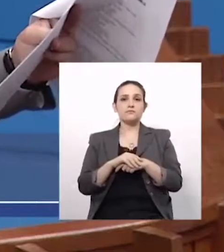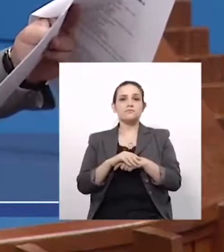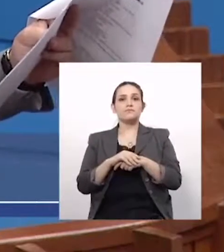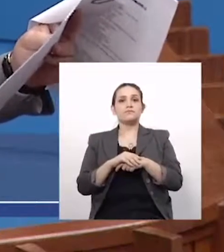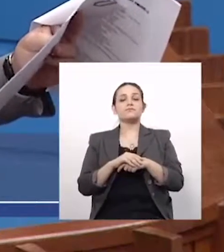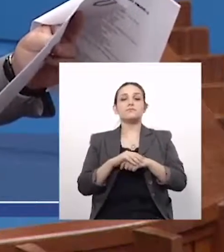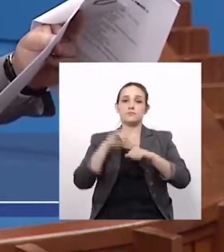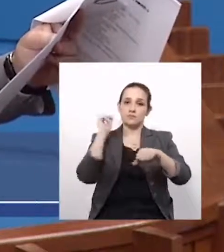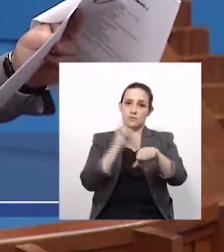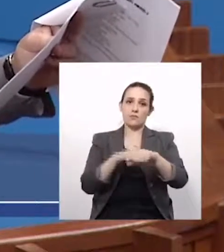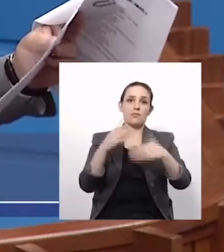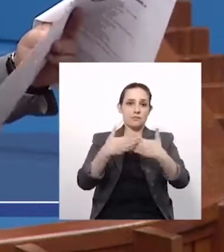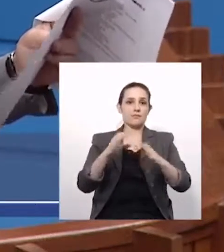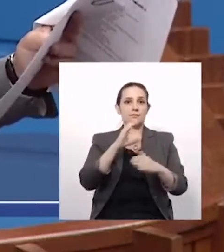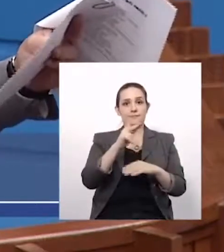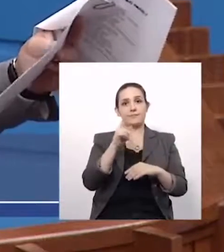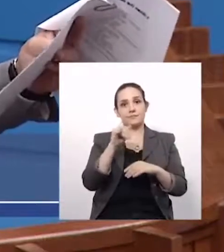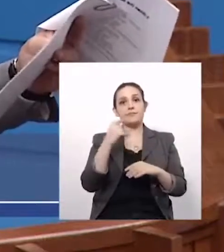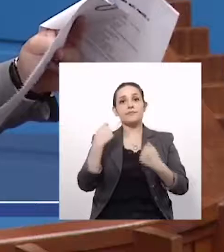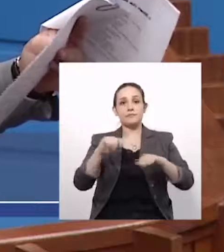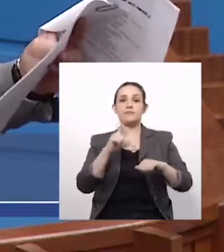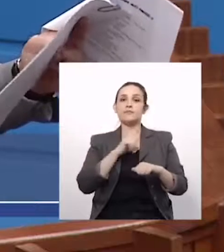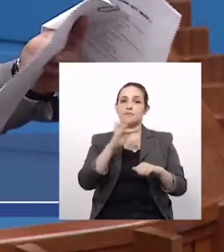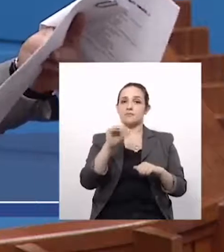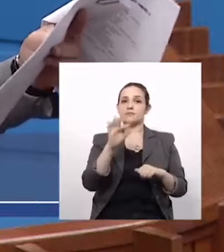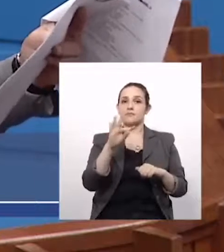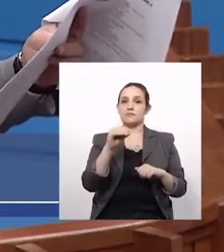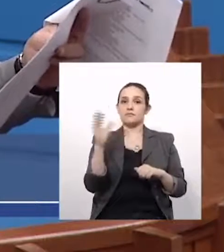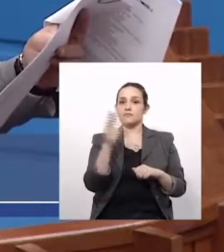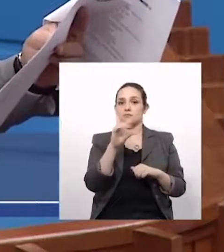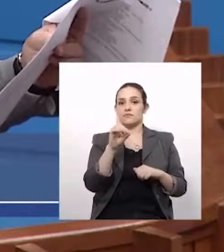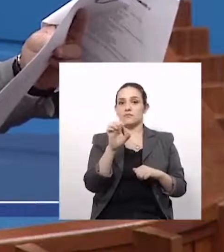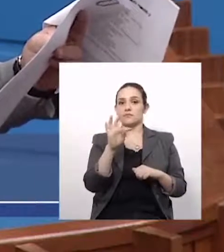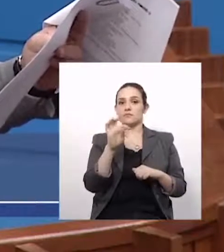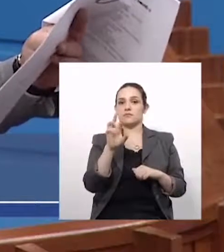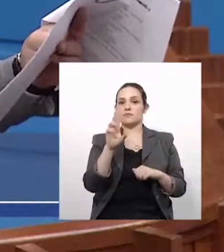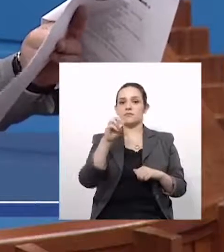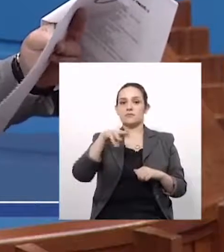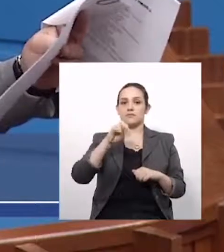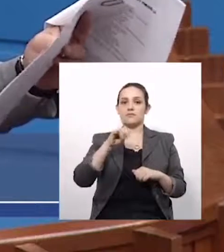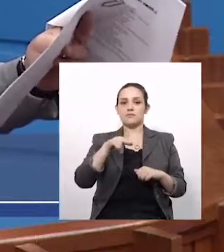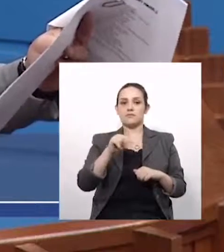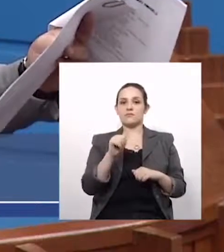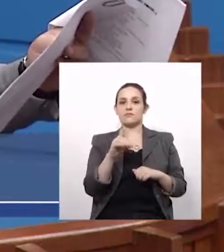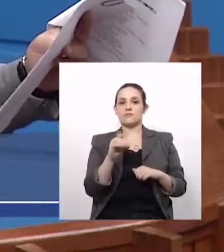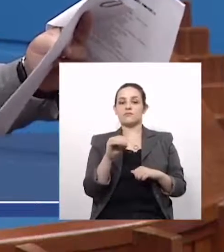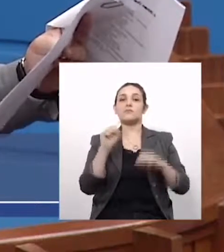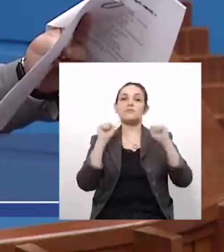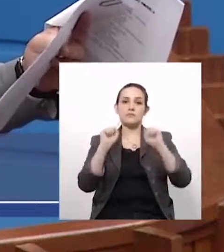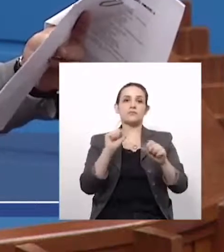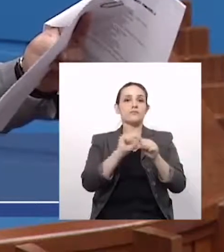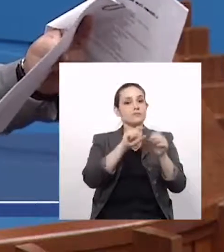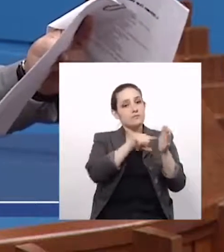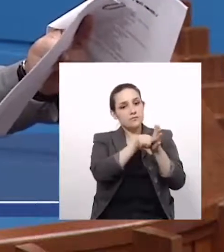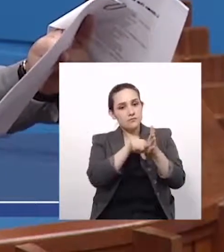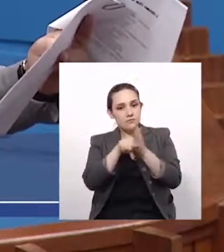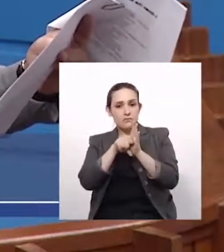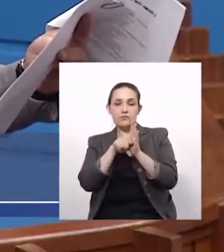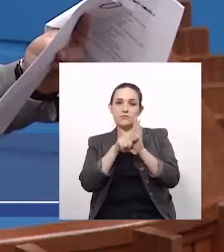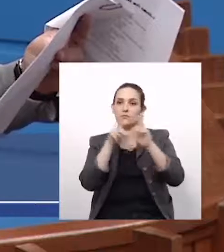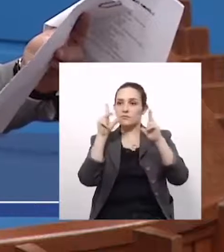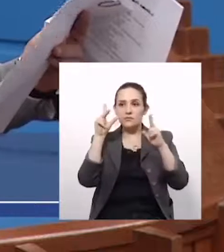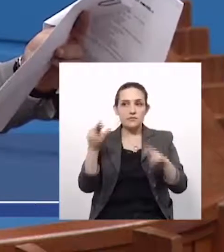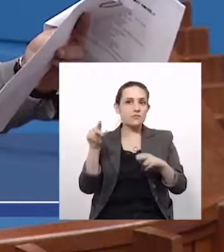de que resultar sua criação. Parágrafo 3º. As comissões parlamentares de inquérito, que terão poderes de investigação próprios das